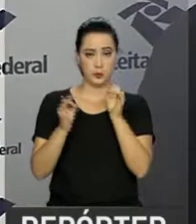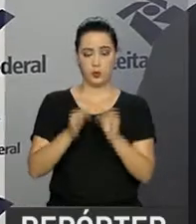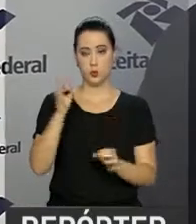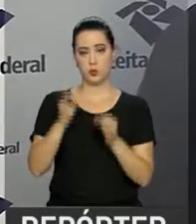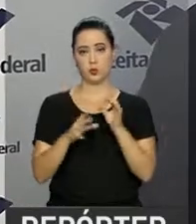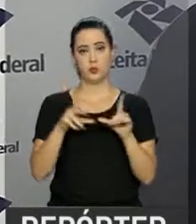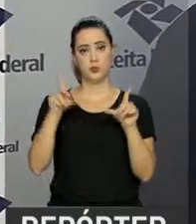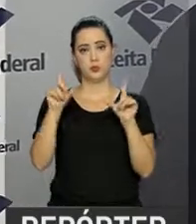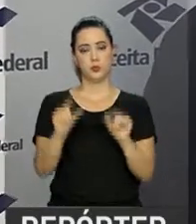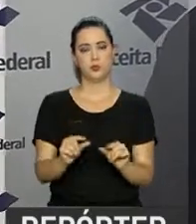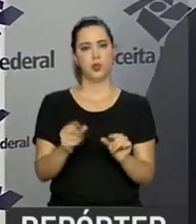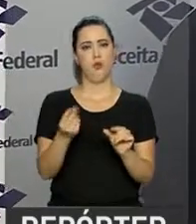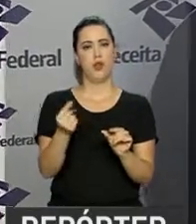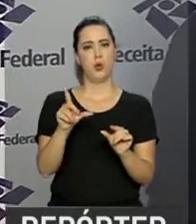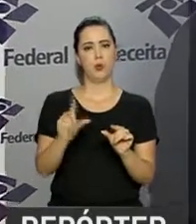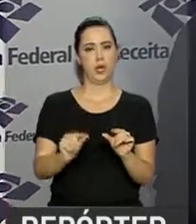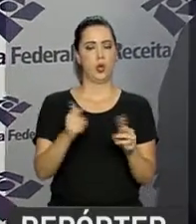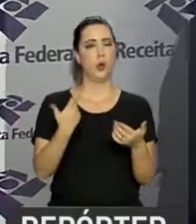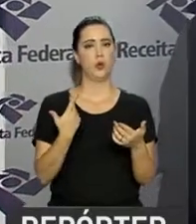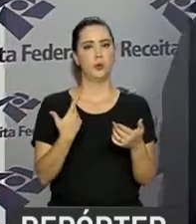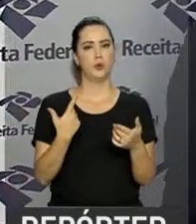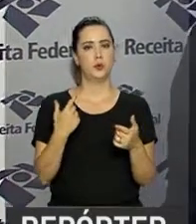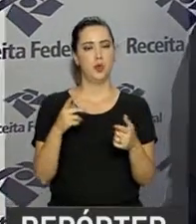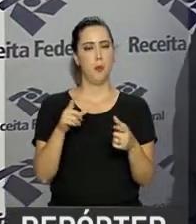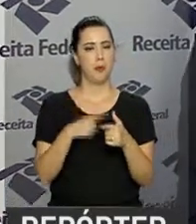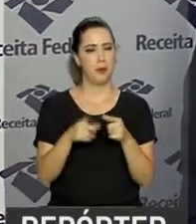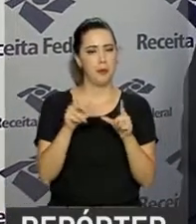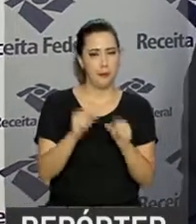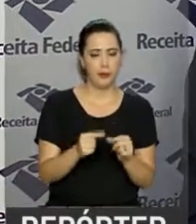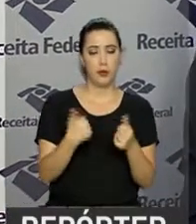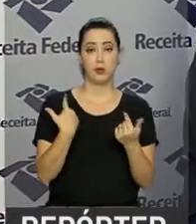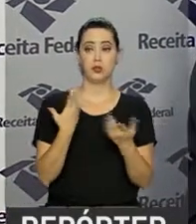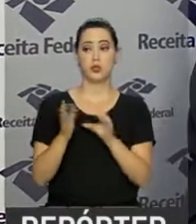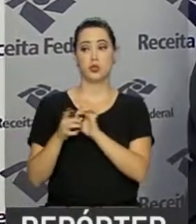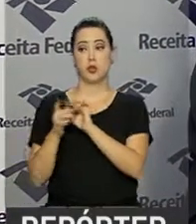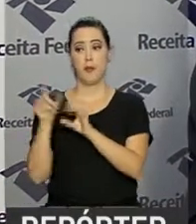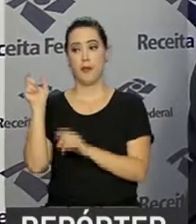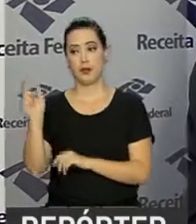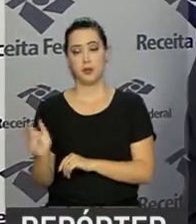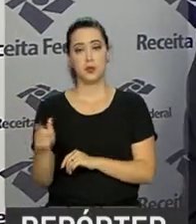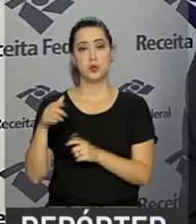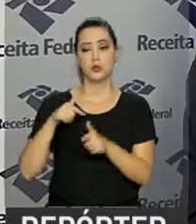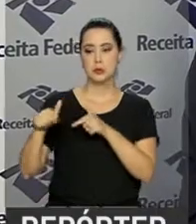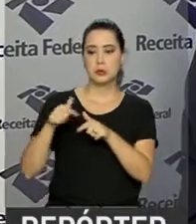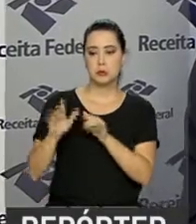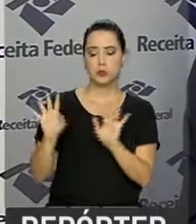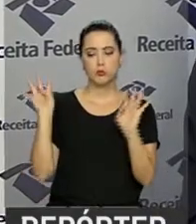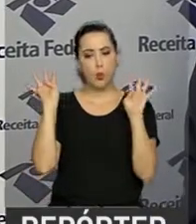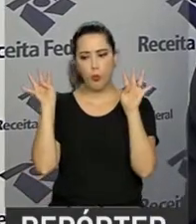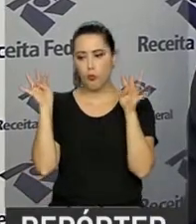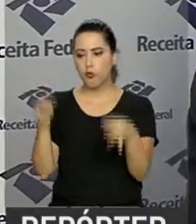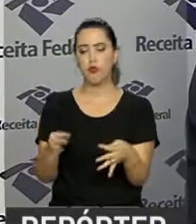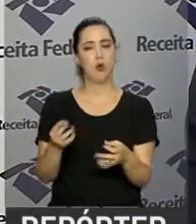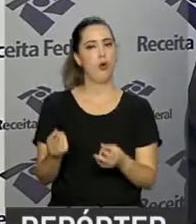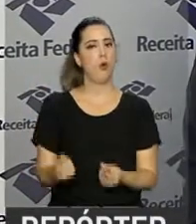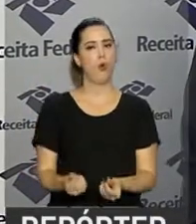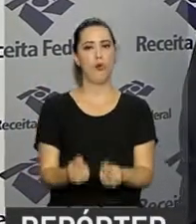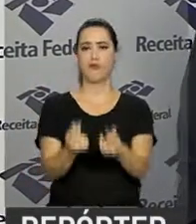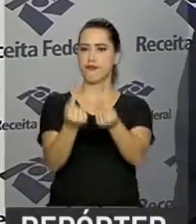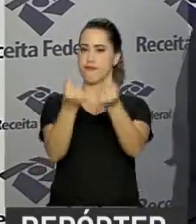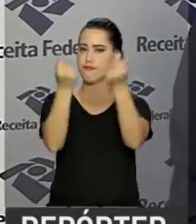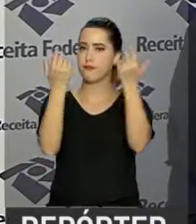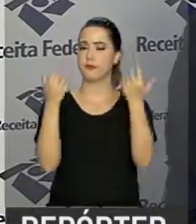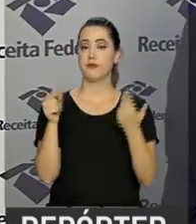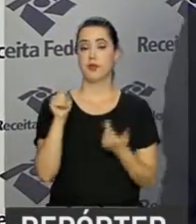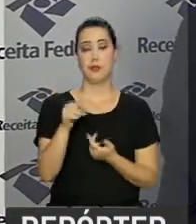de baixa complexidade baixo valor a gente libera força de trabalho do auditor fiscal para se dedicar aos processos de maior valor e